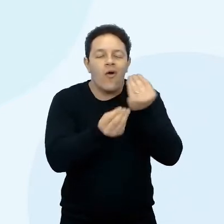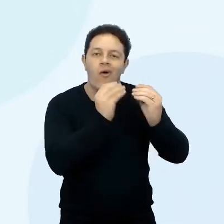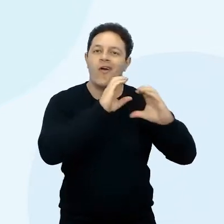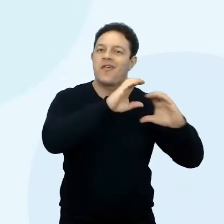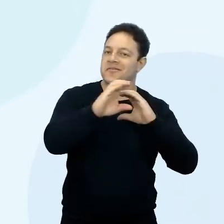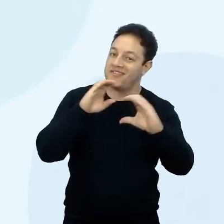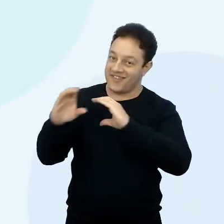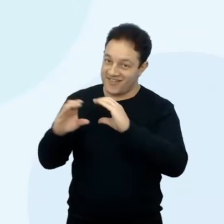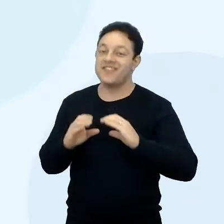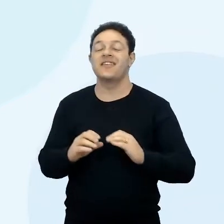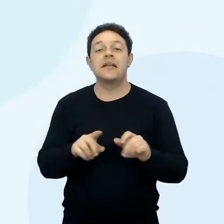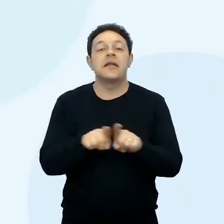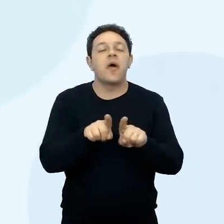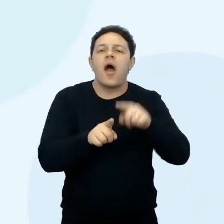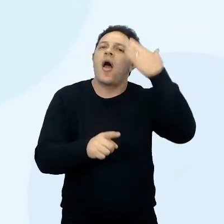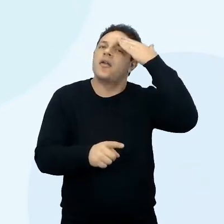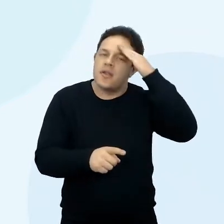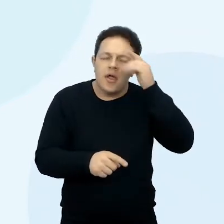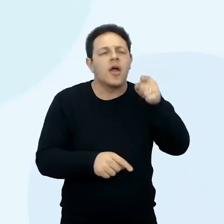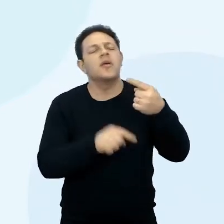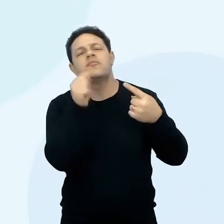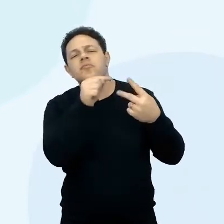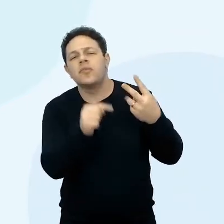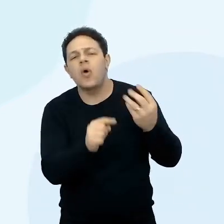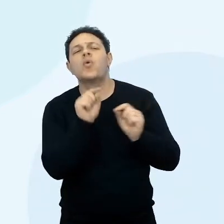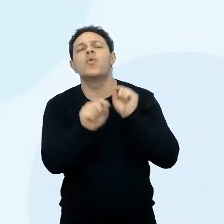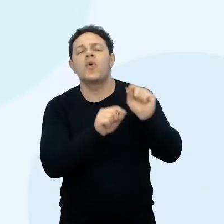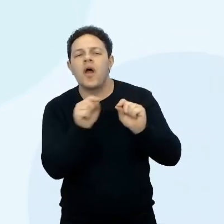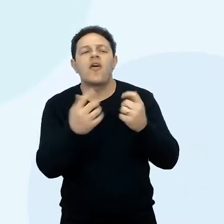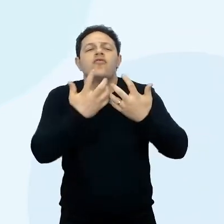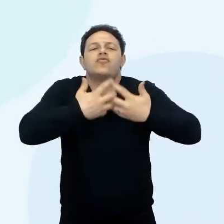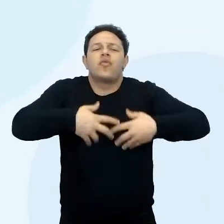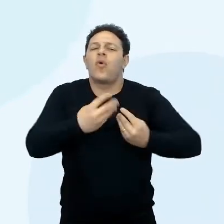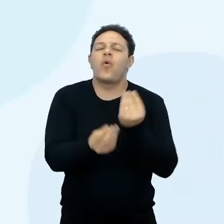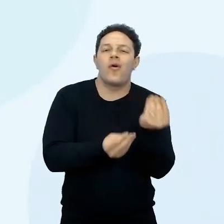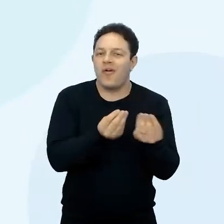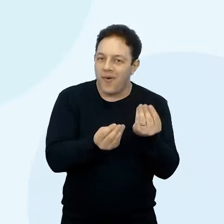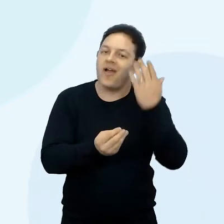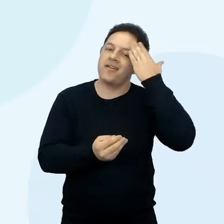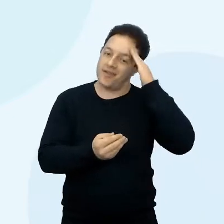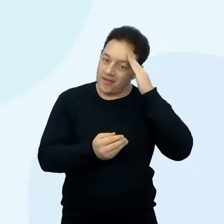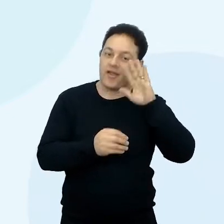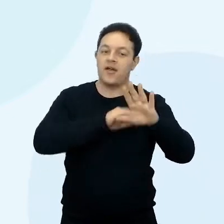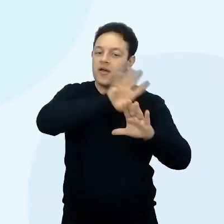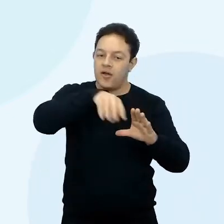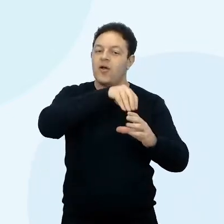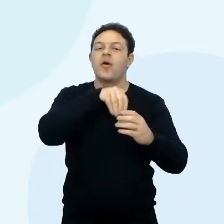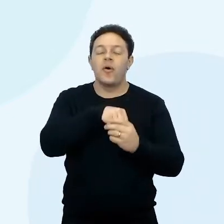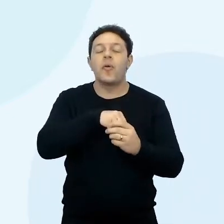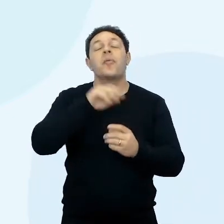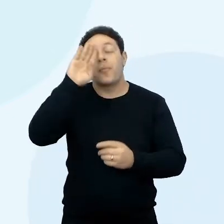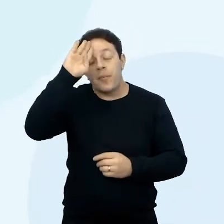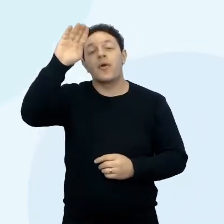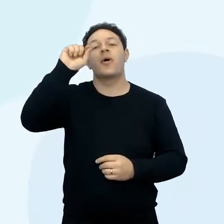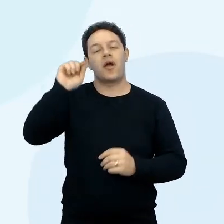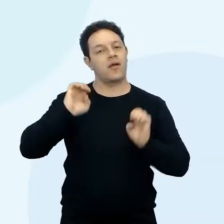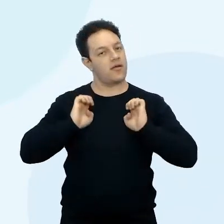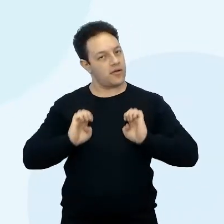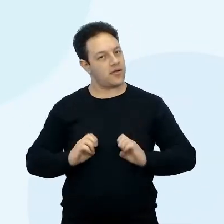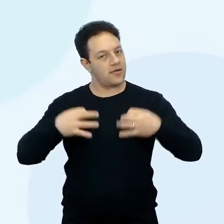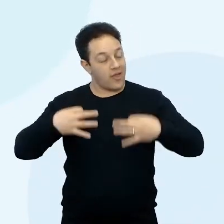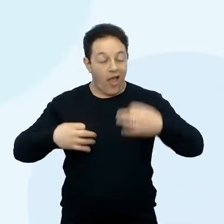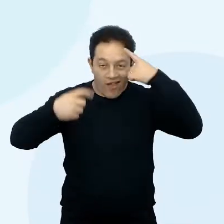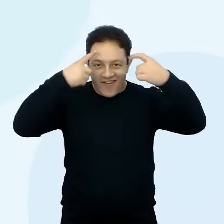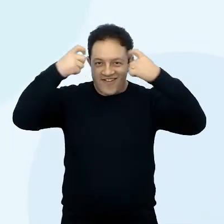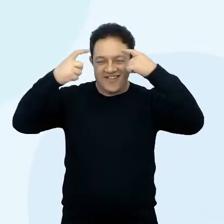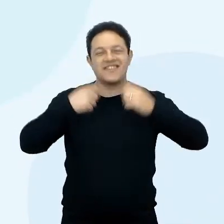comunicação, compreendendo seus princípios e funcionalidades, e utilizar tudo isso de modo ético e